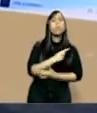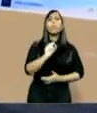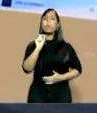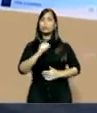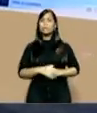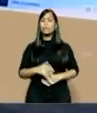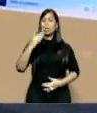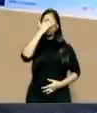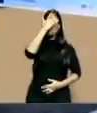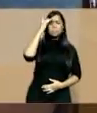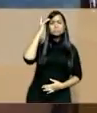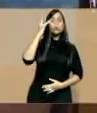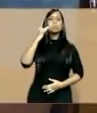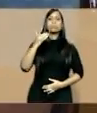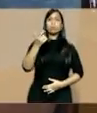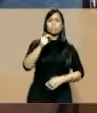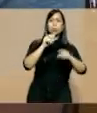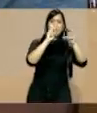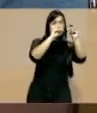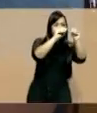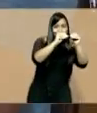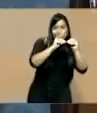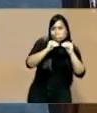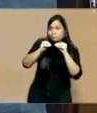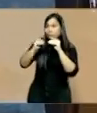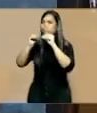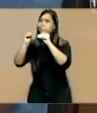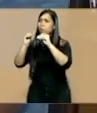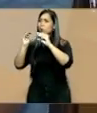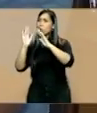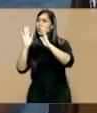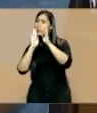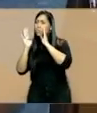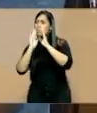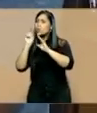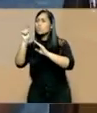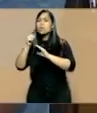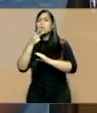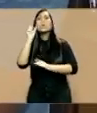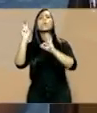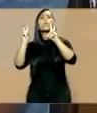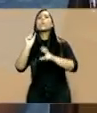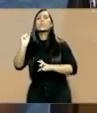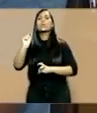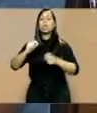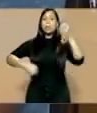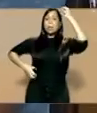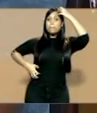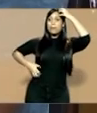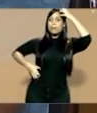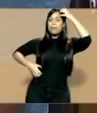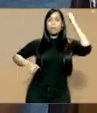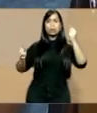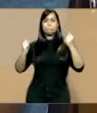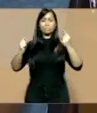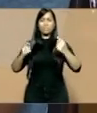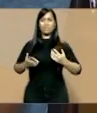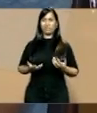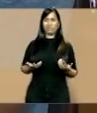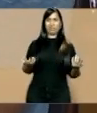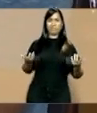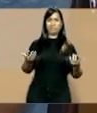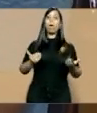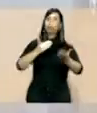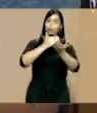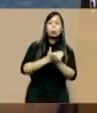o agressor, ele repostou a foto como macacada no rolê, insinuando que somos macacos, entendeu? Aí, a partir disso que